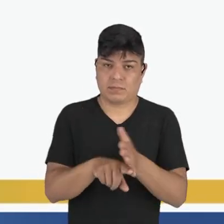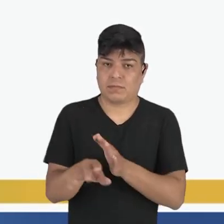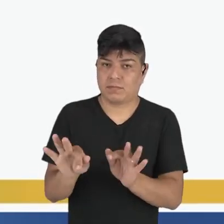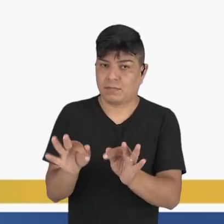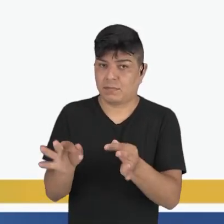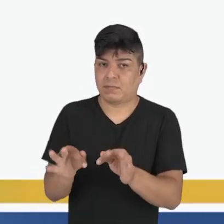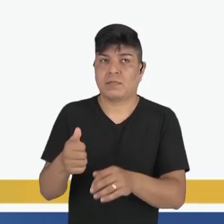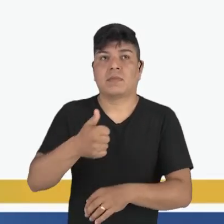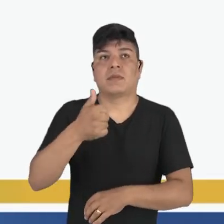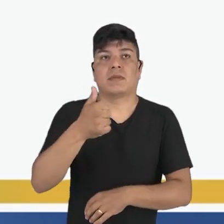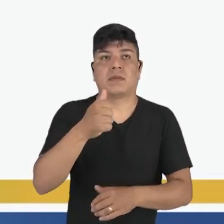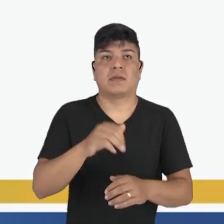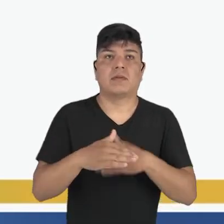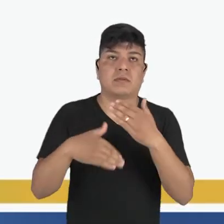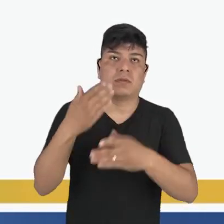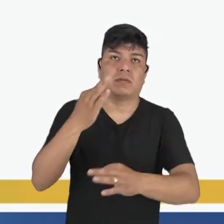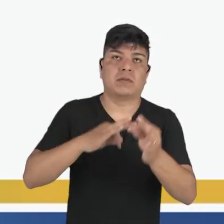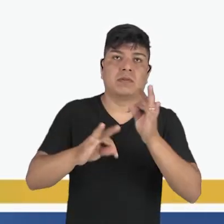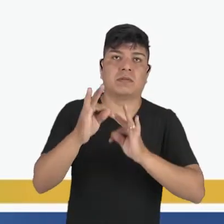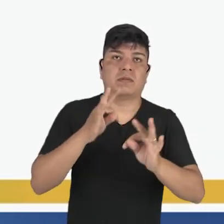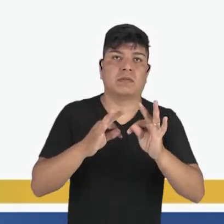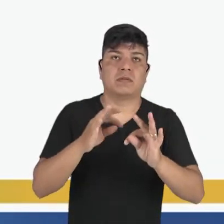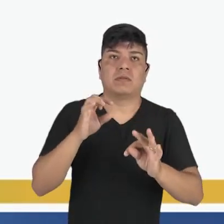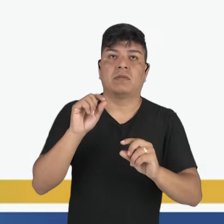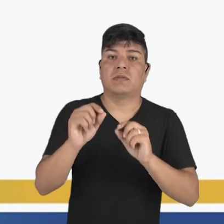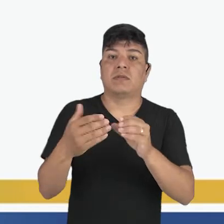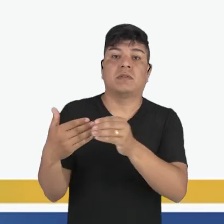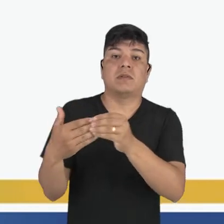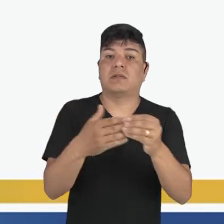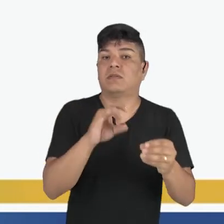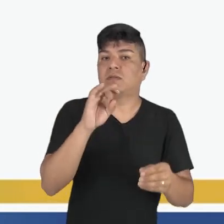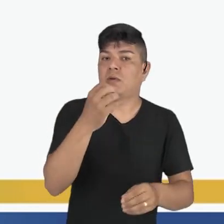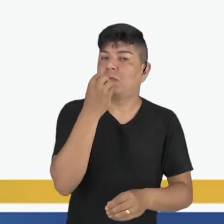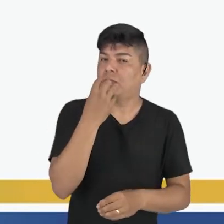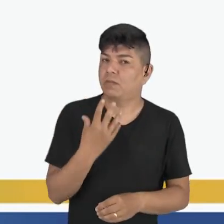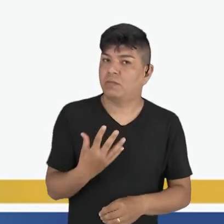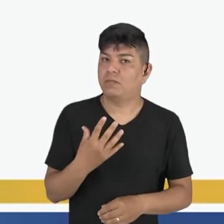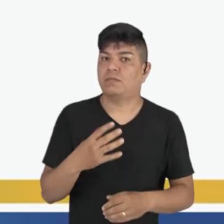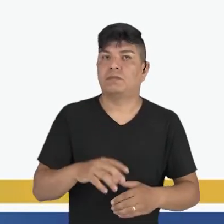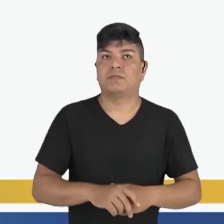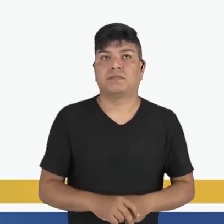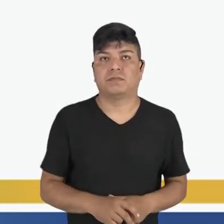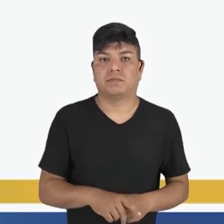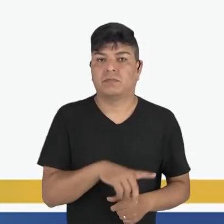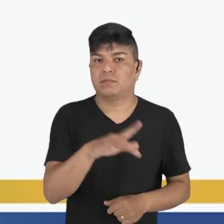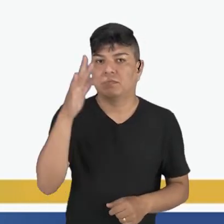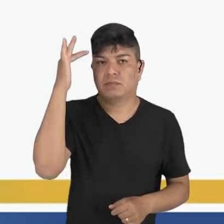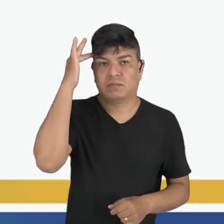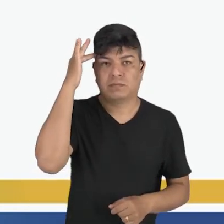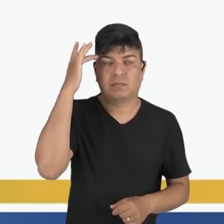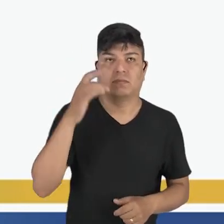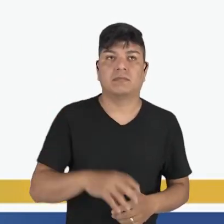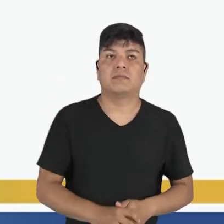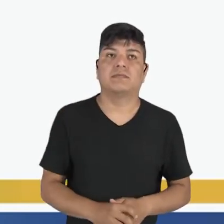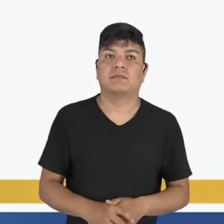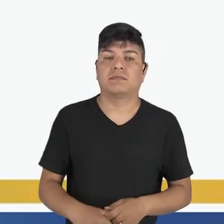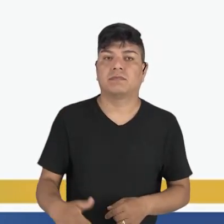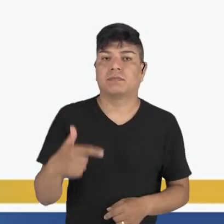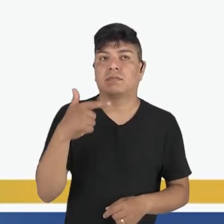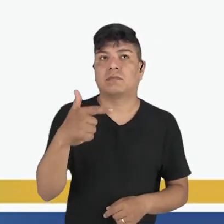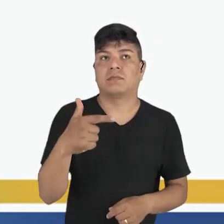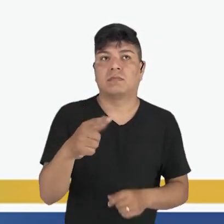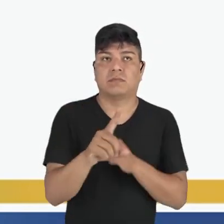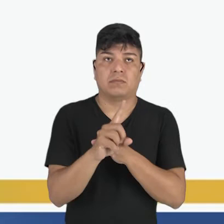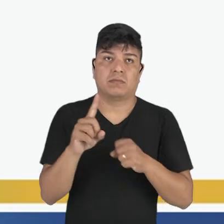simples, tá? Primeira, os avanços tecnológicos trazem apenas benefícios? E aí, o que vocês acham? 2.